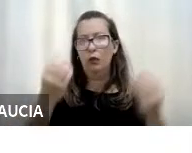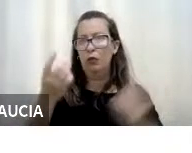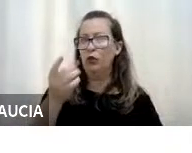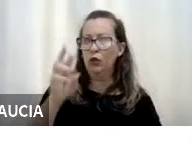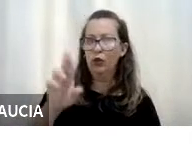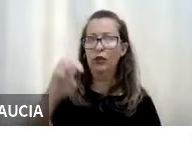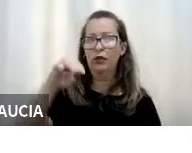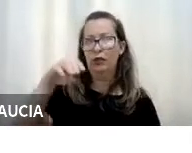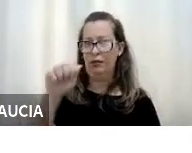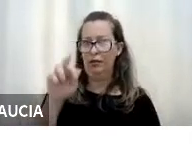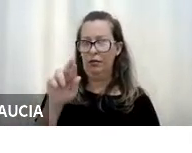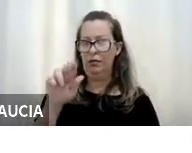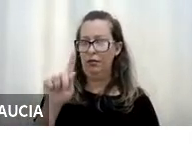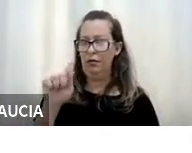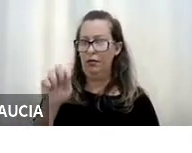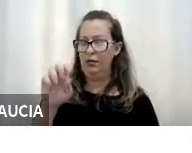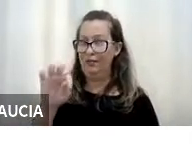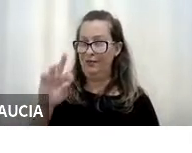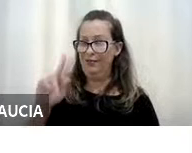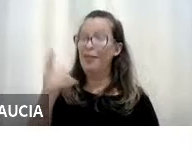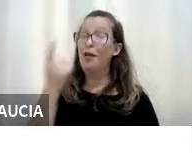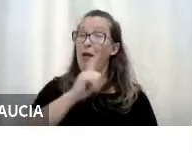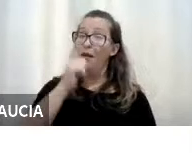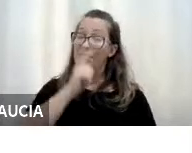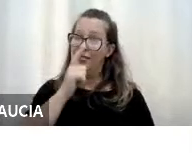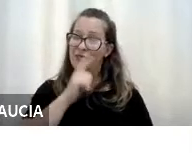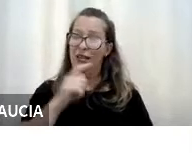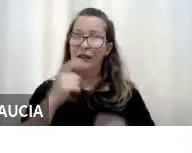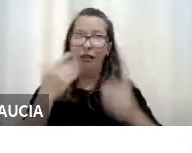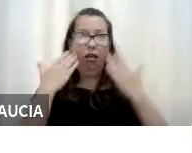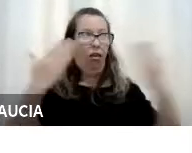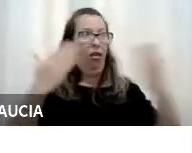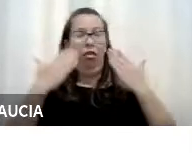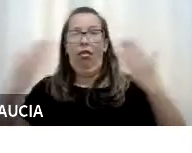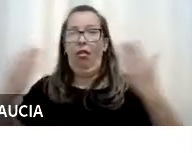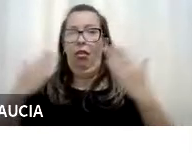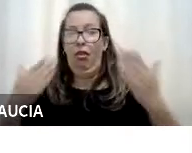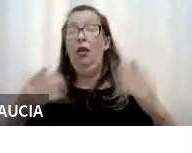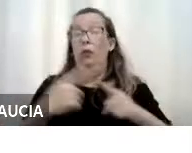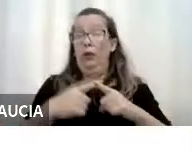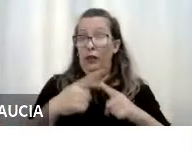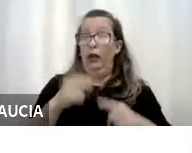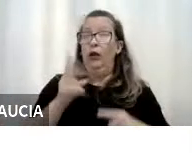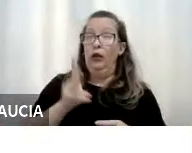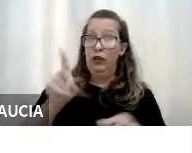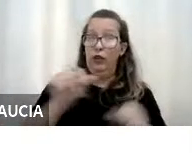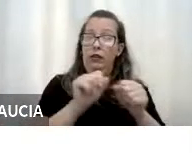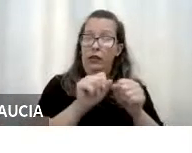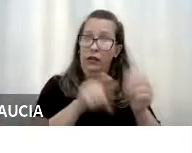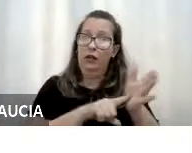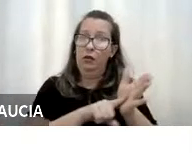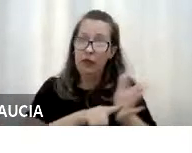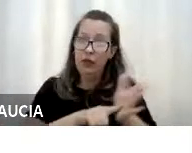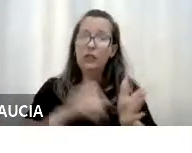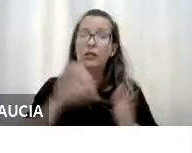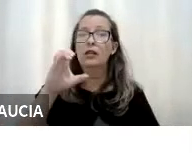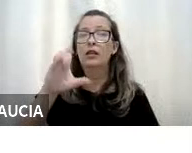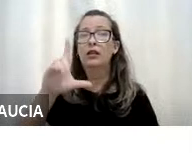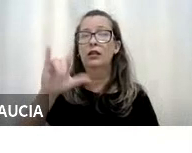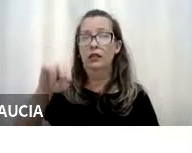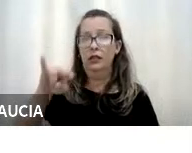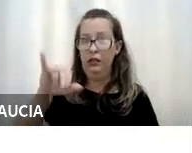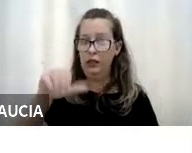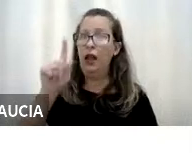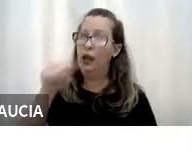consegue atuar em tantas frentes, né? Que ainda continua fazendo pesquisa clínica também, tem sido uma pessoa